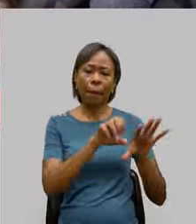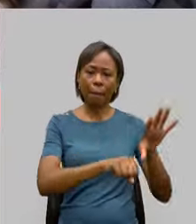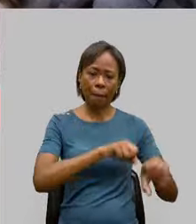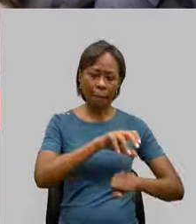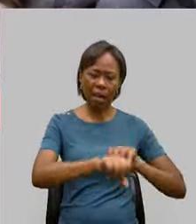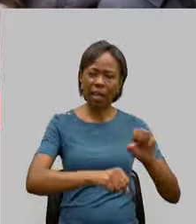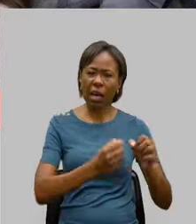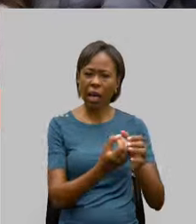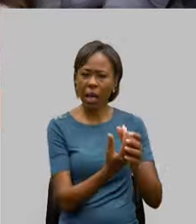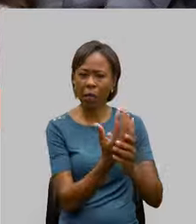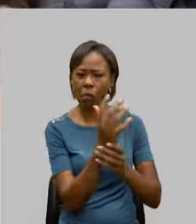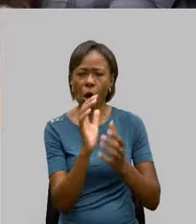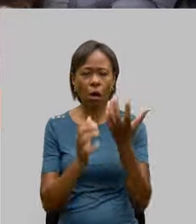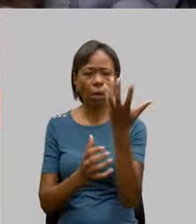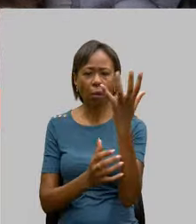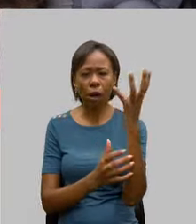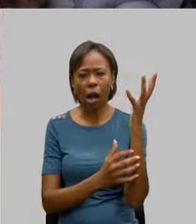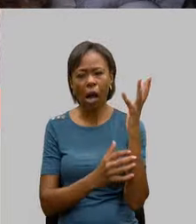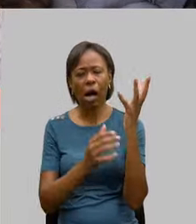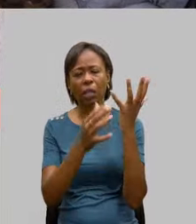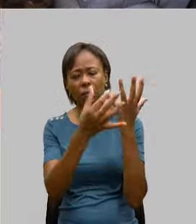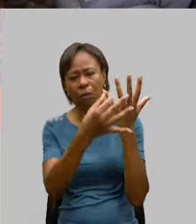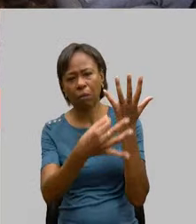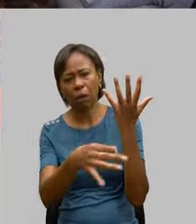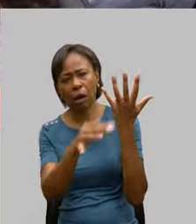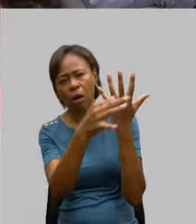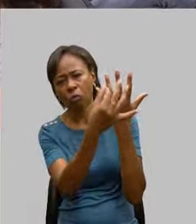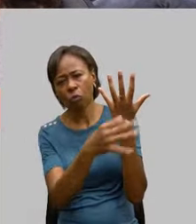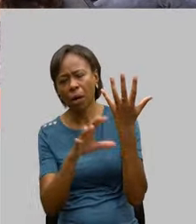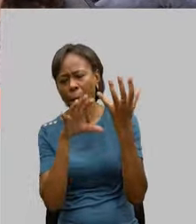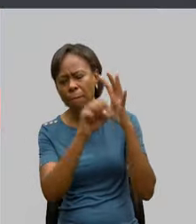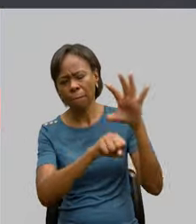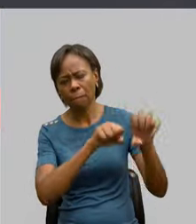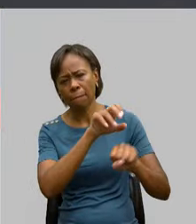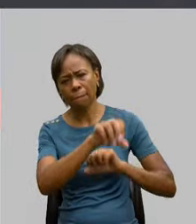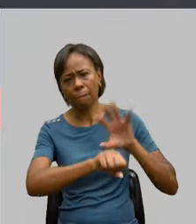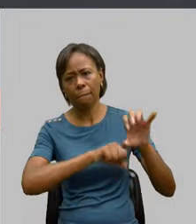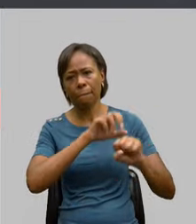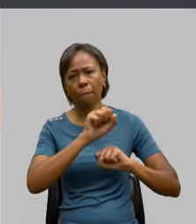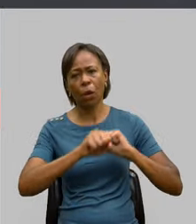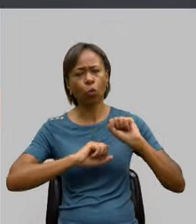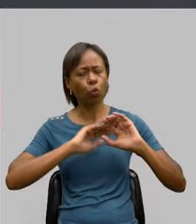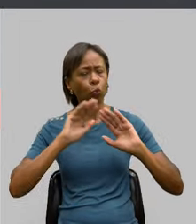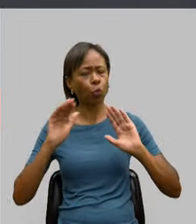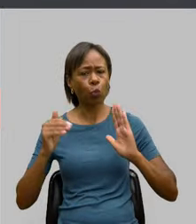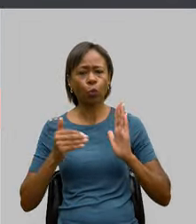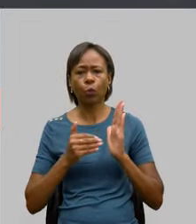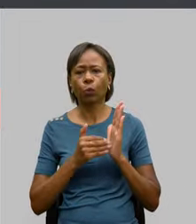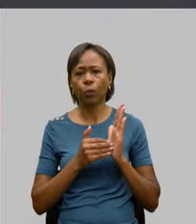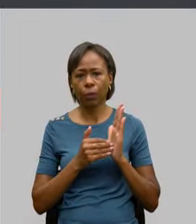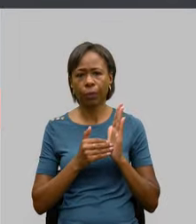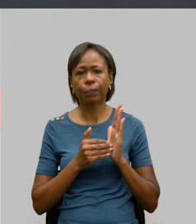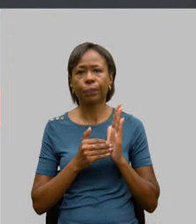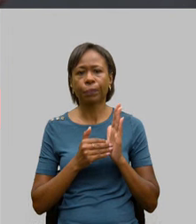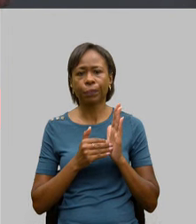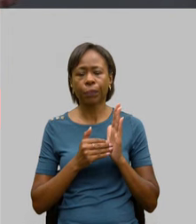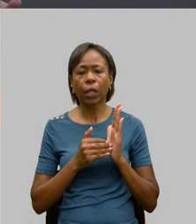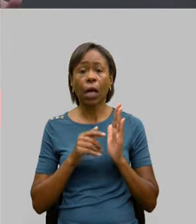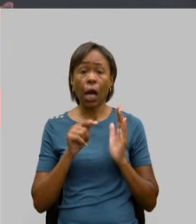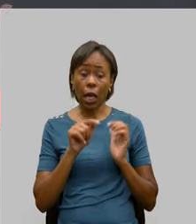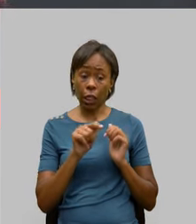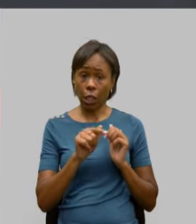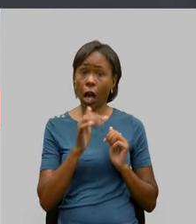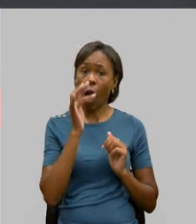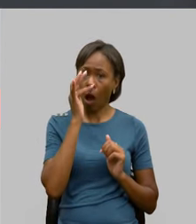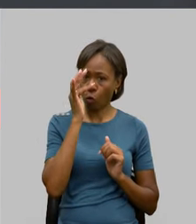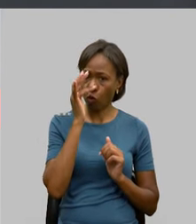galho em galho e e folha né eles pesaram a gente usa só a flor para fazer